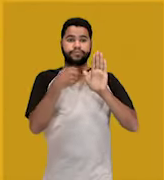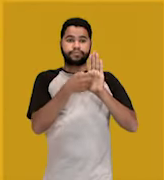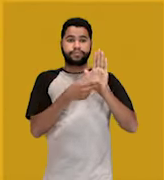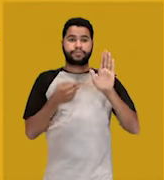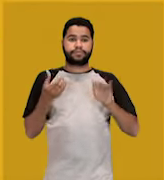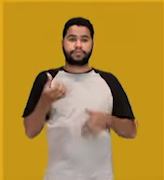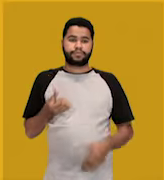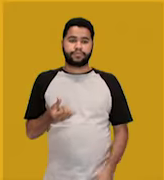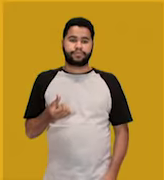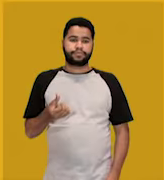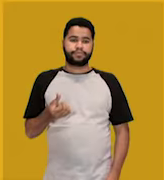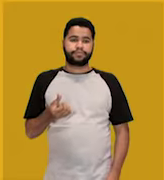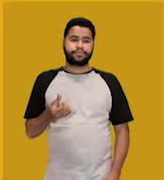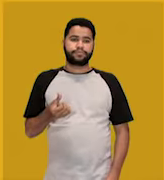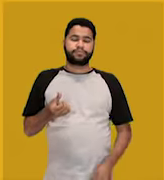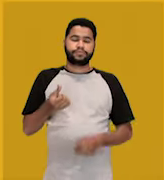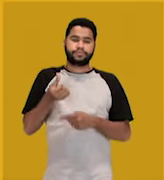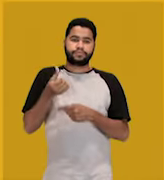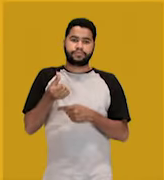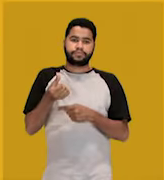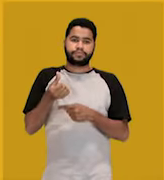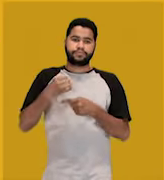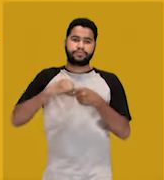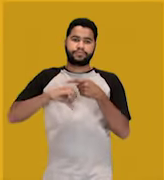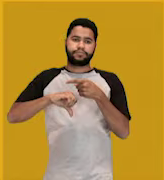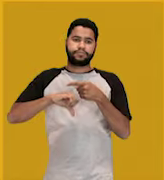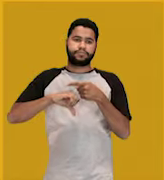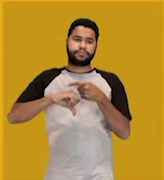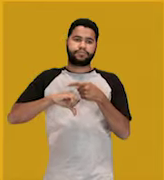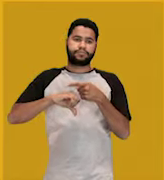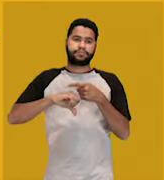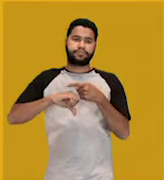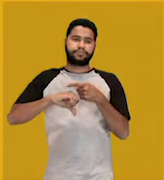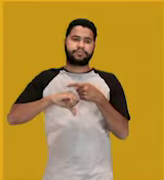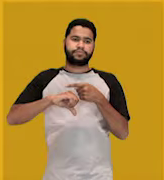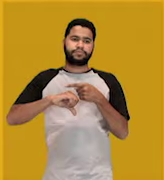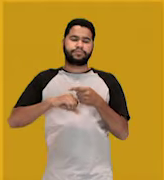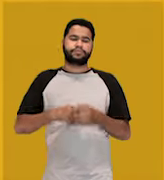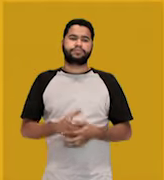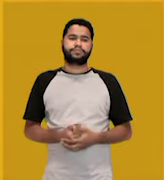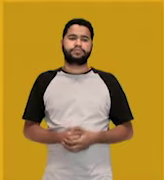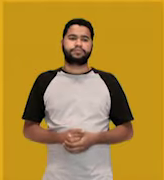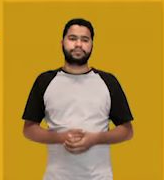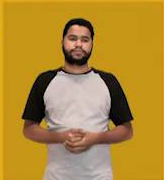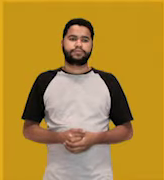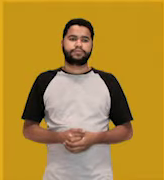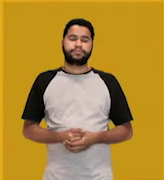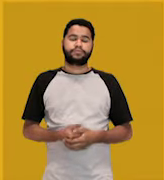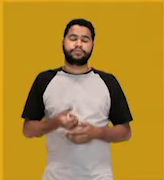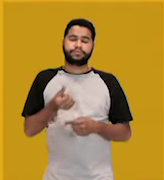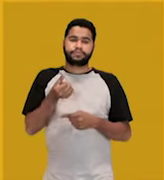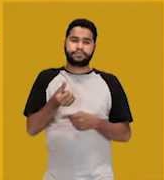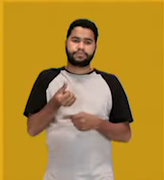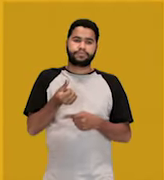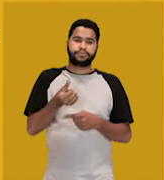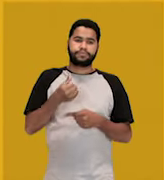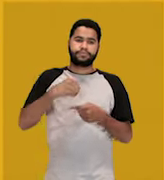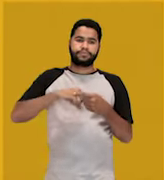foram pintadas. Então, você tem 6 partes pintadas num total de 9. Então, você tem a